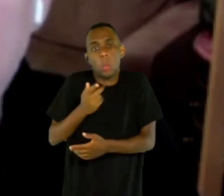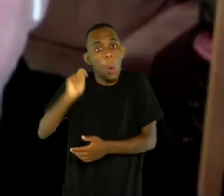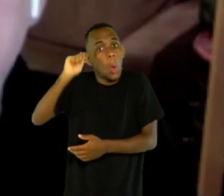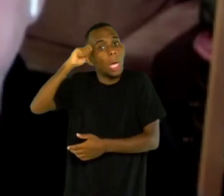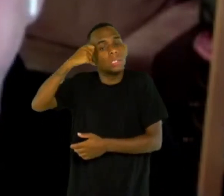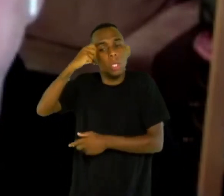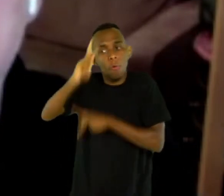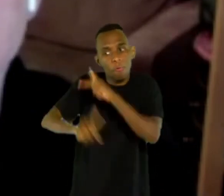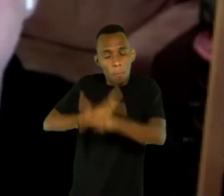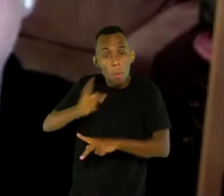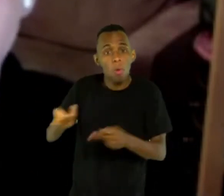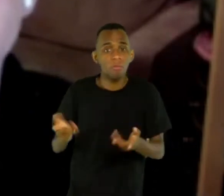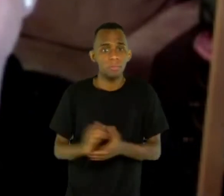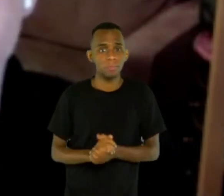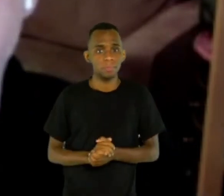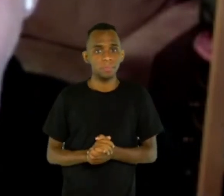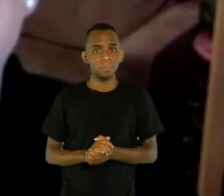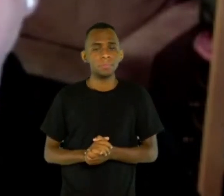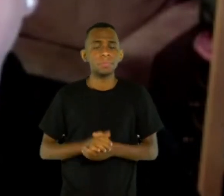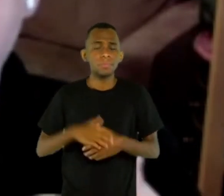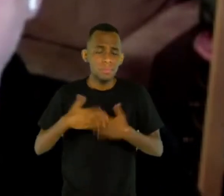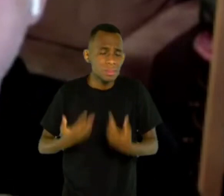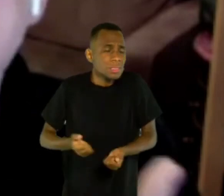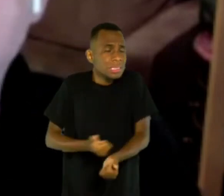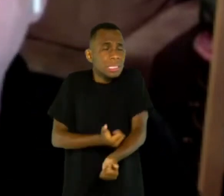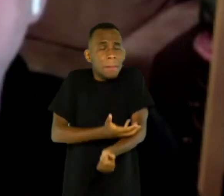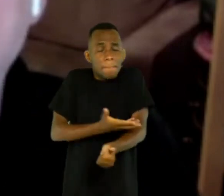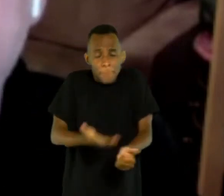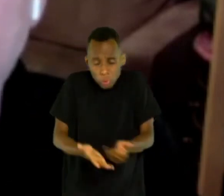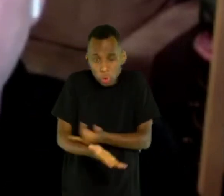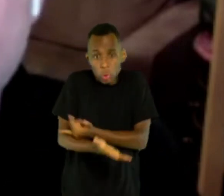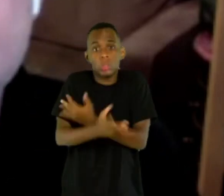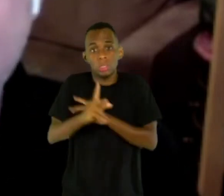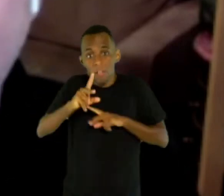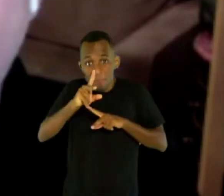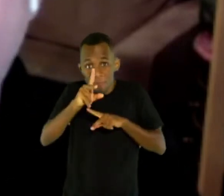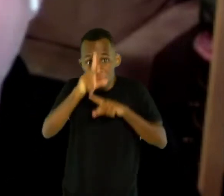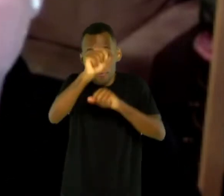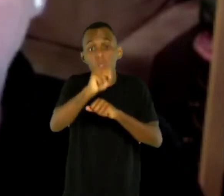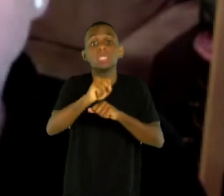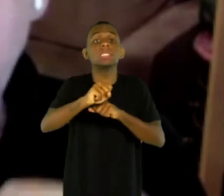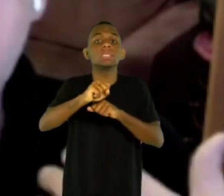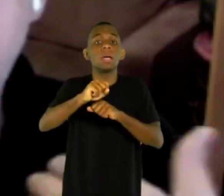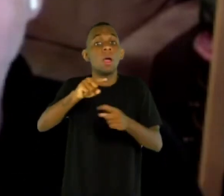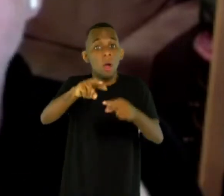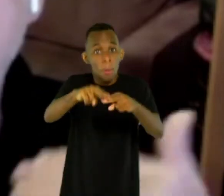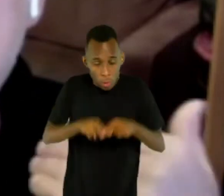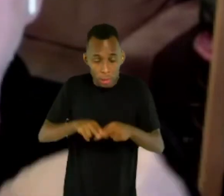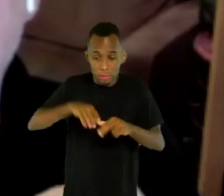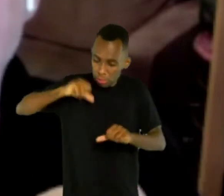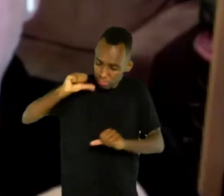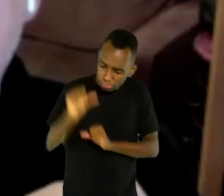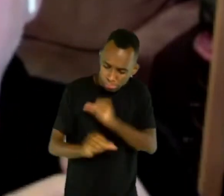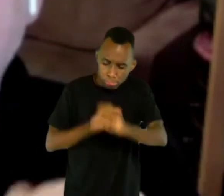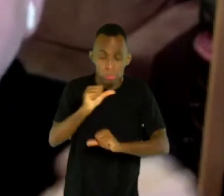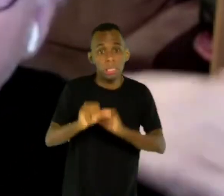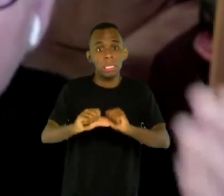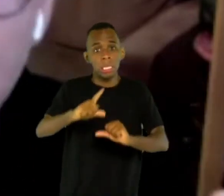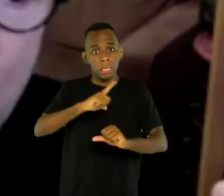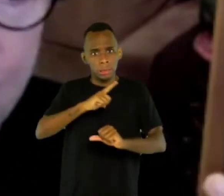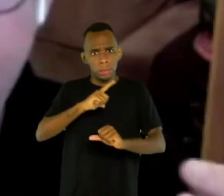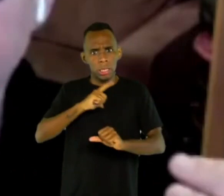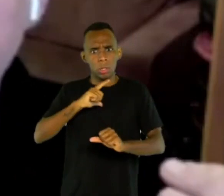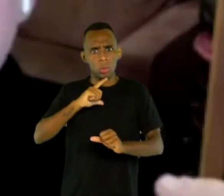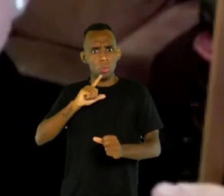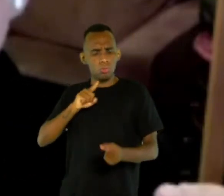esse cadinho de emoções muito fortes suscitadas por essa mudança tem um impacto pessoal que